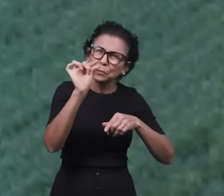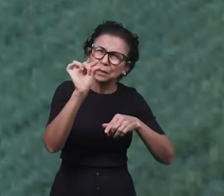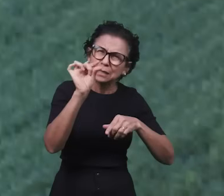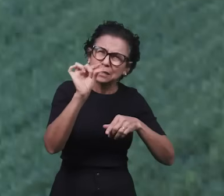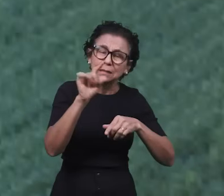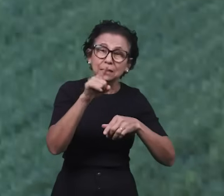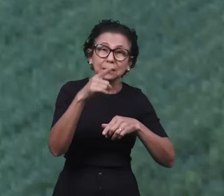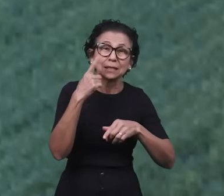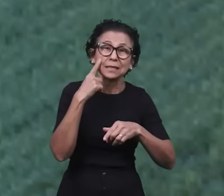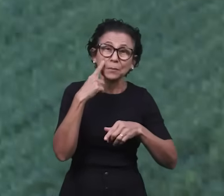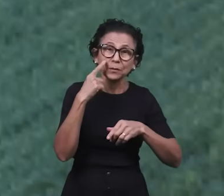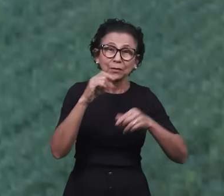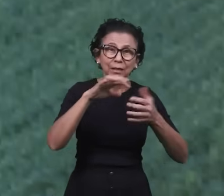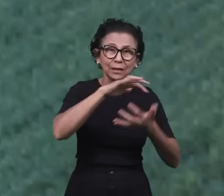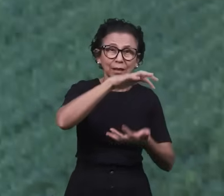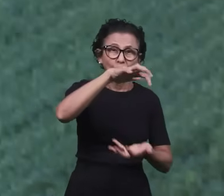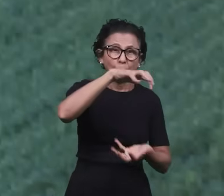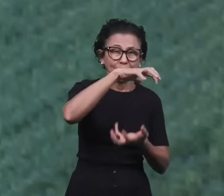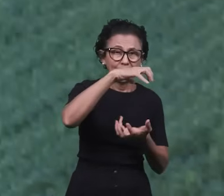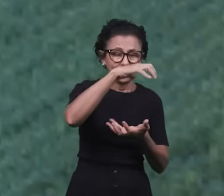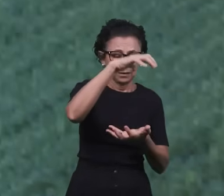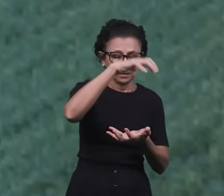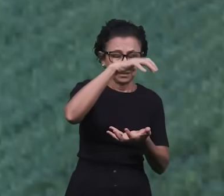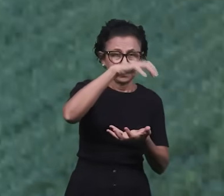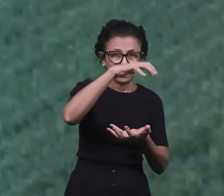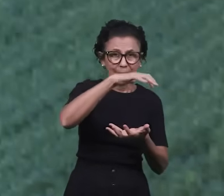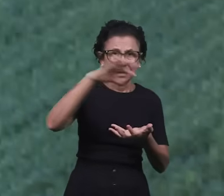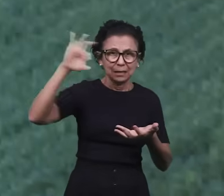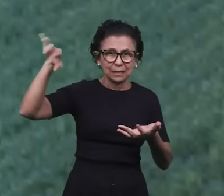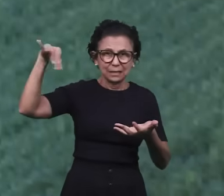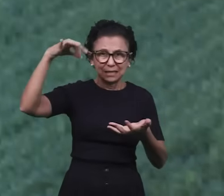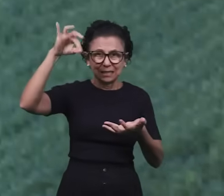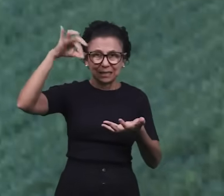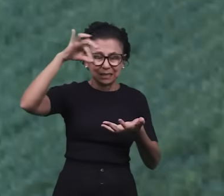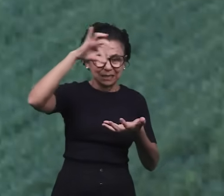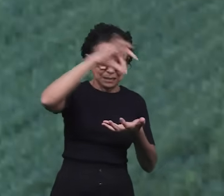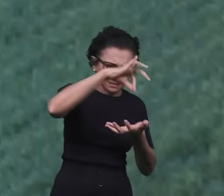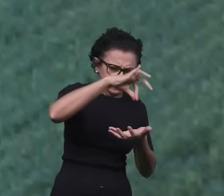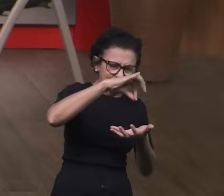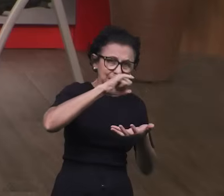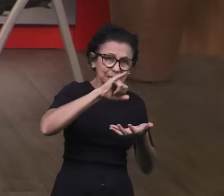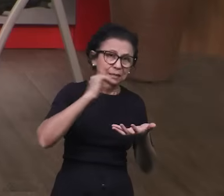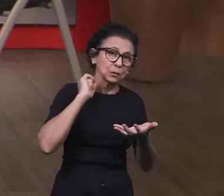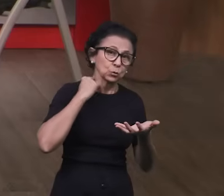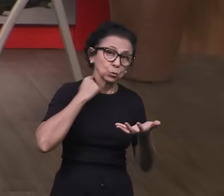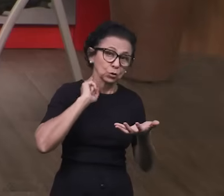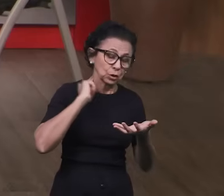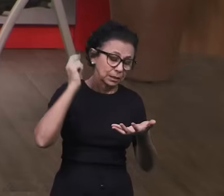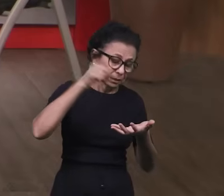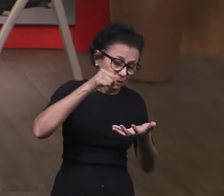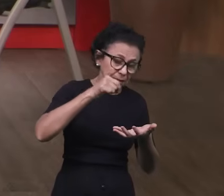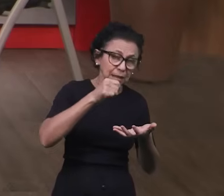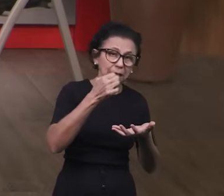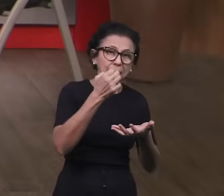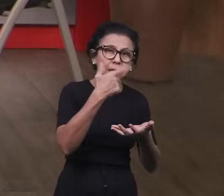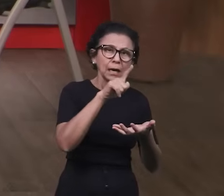tamanho maior, né? E pega lá, é fechada ela para poder madurar e nascer a abelha. Então